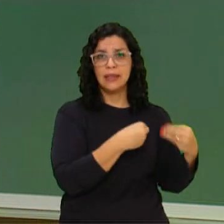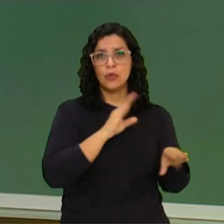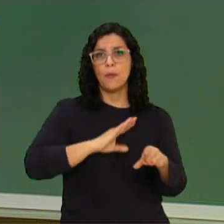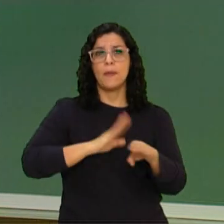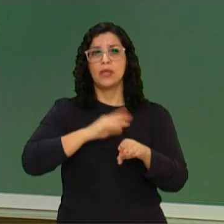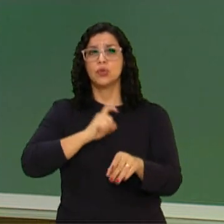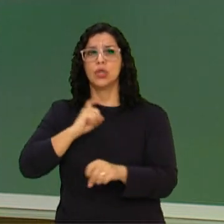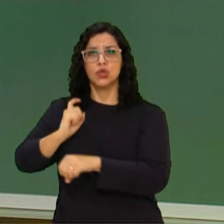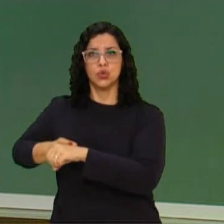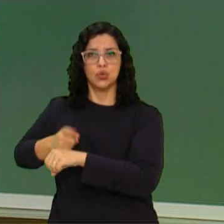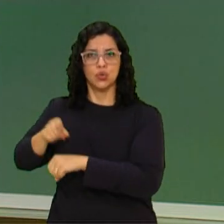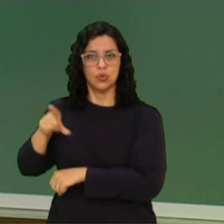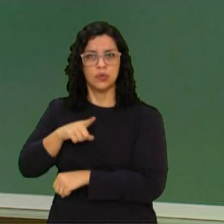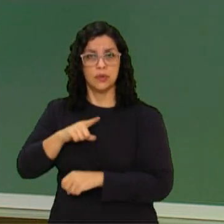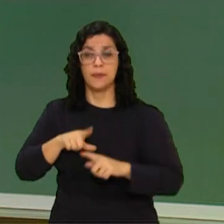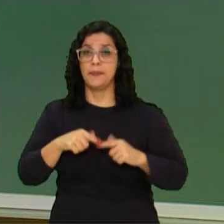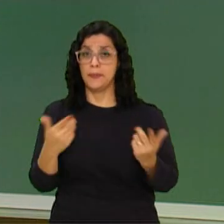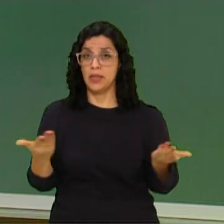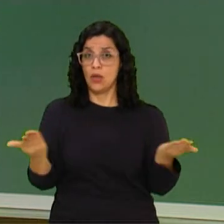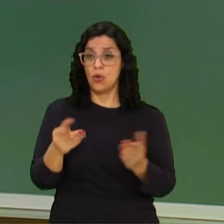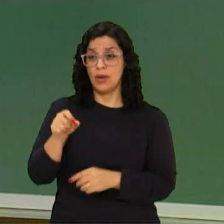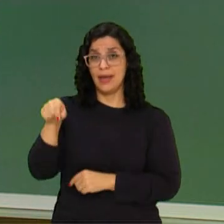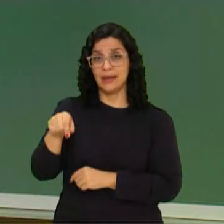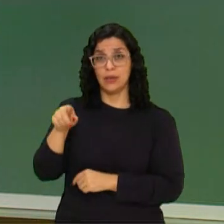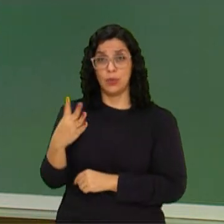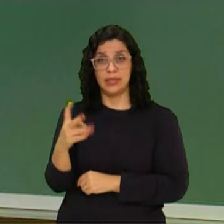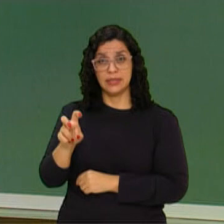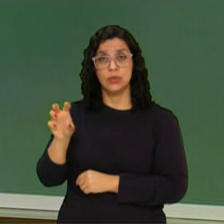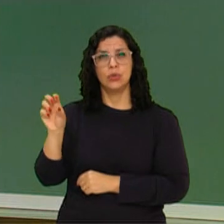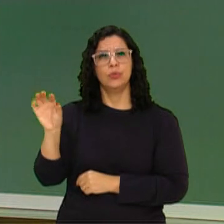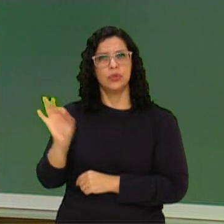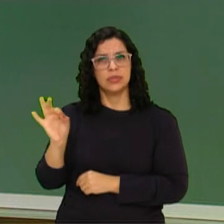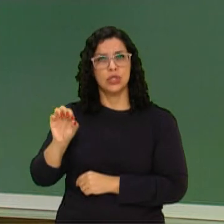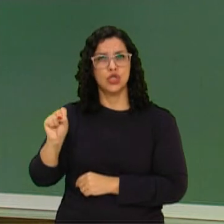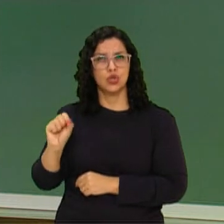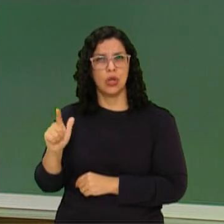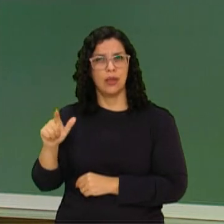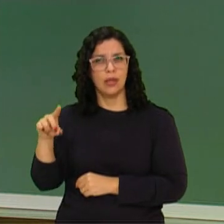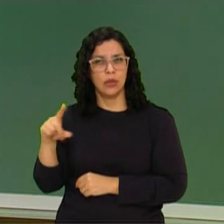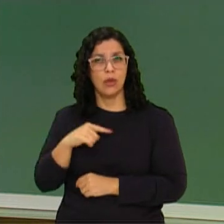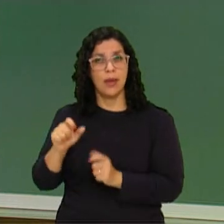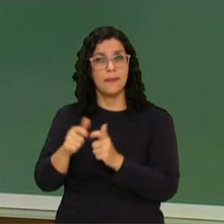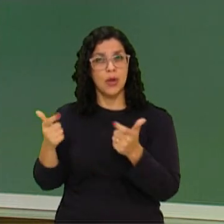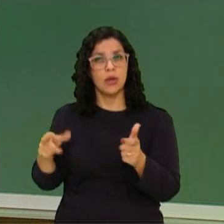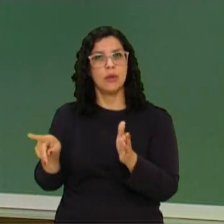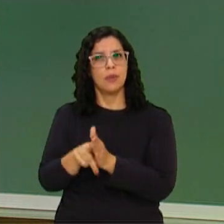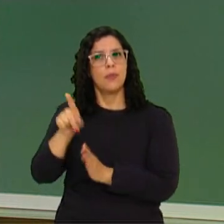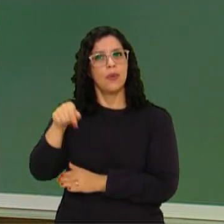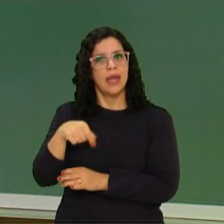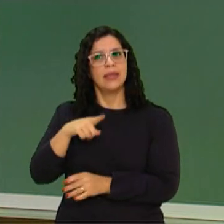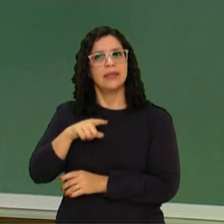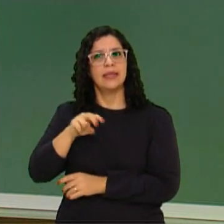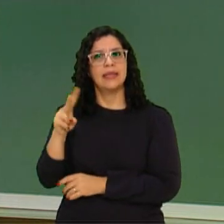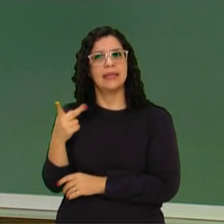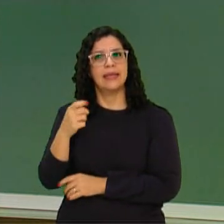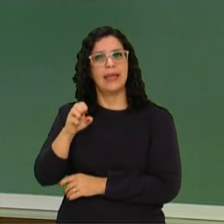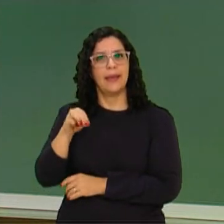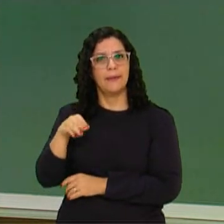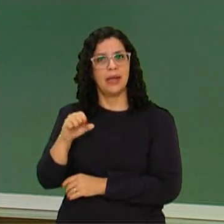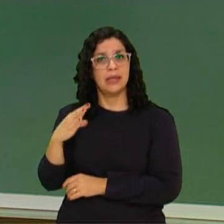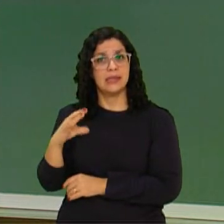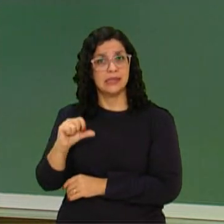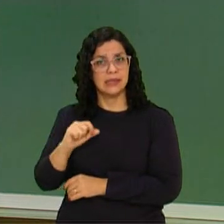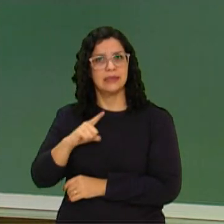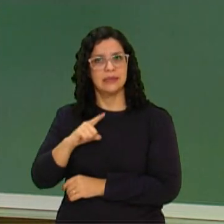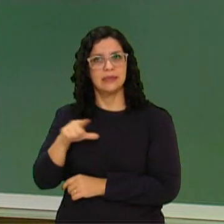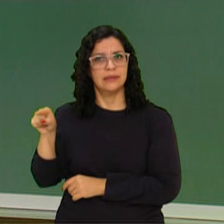parte sólida ali. Só que da parte sólida, gente, a grande maior parte é formada por hemácias.